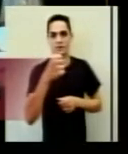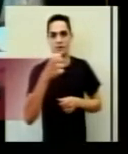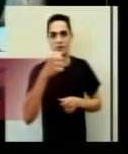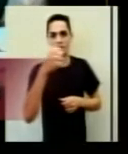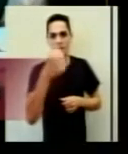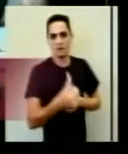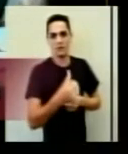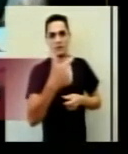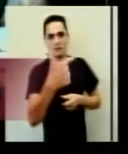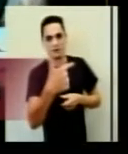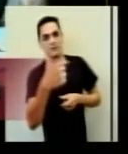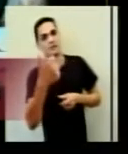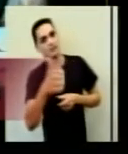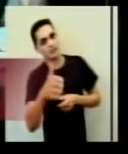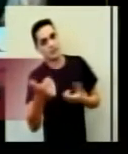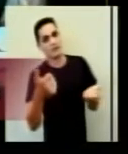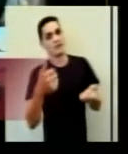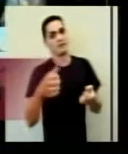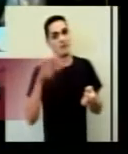7.105 para